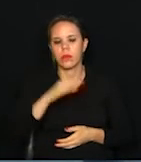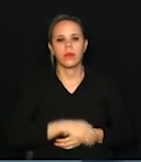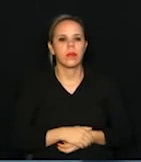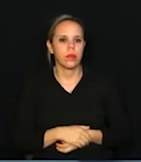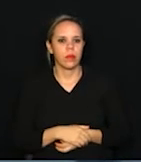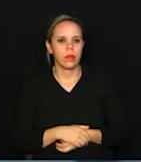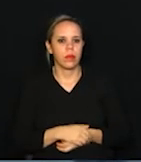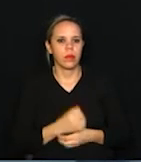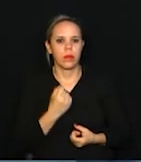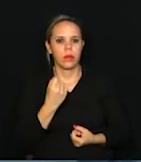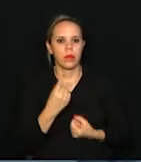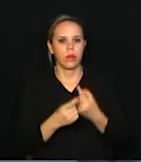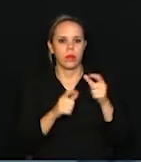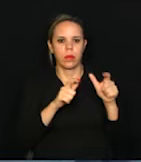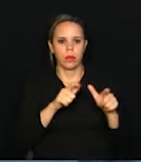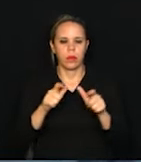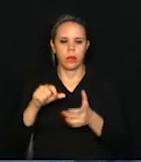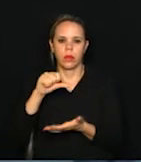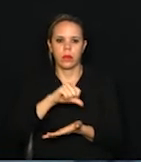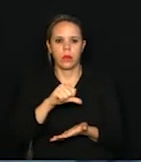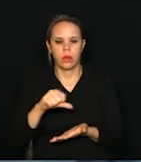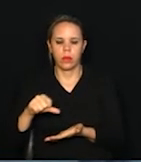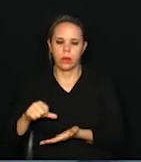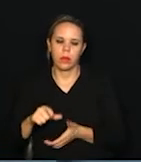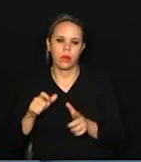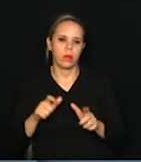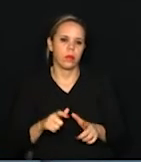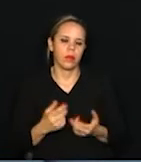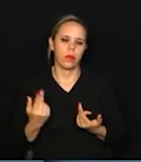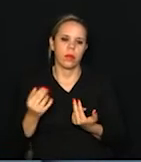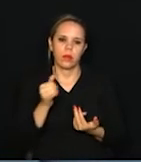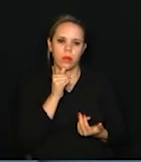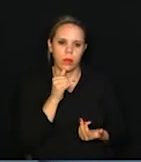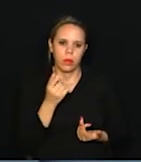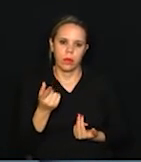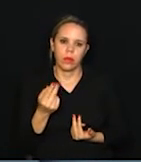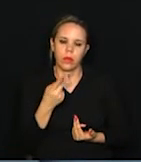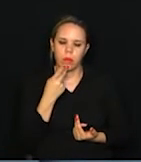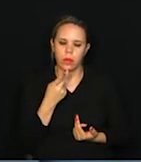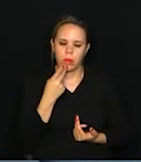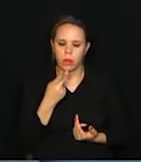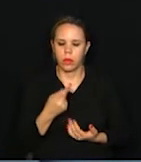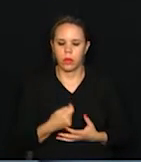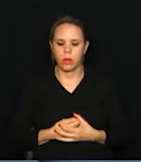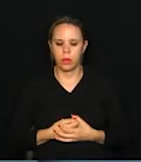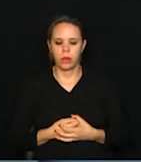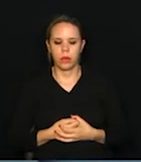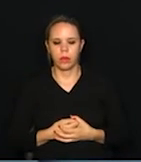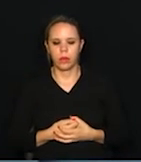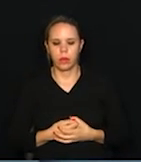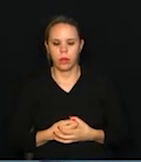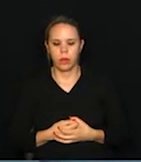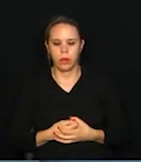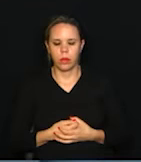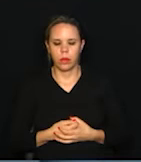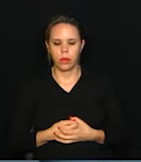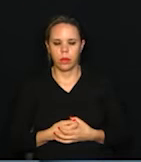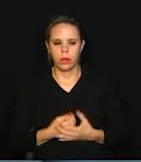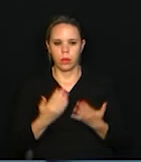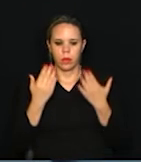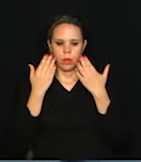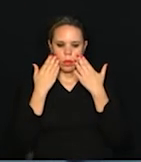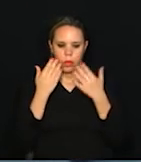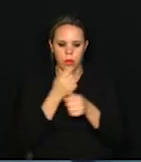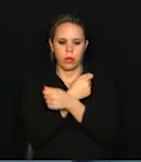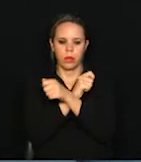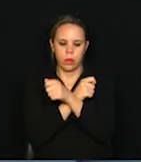em alguns pontos, como o próprio Ayrton mencionou, em frente à PUC,